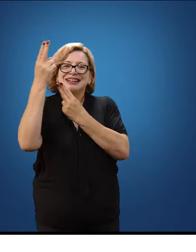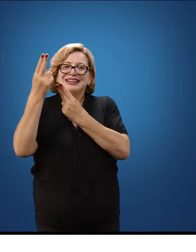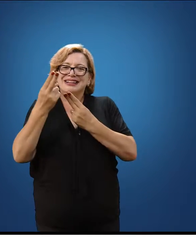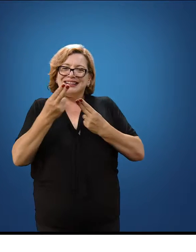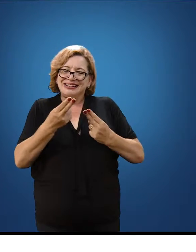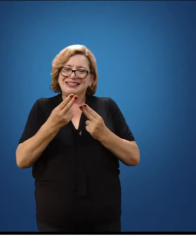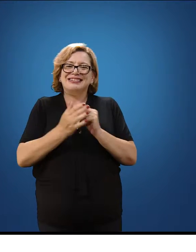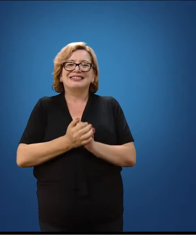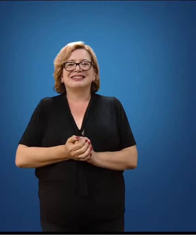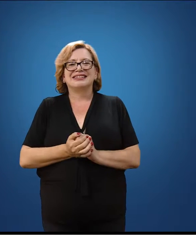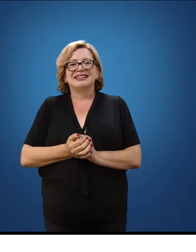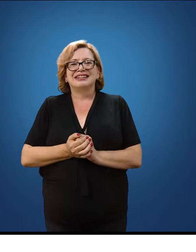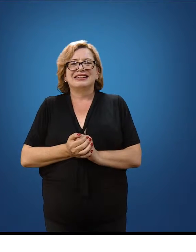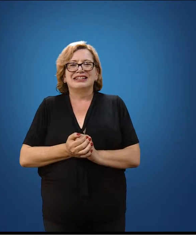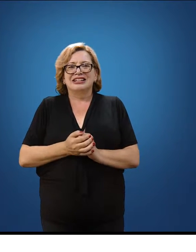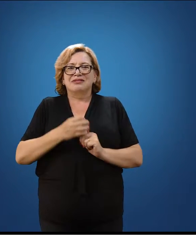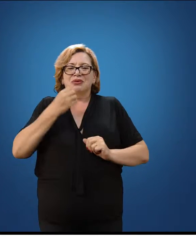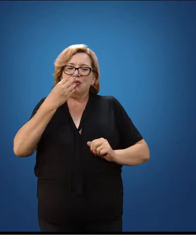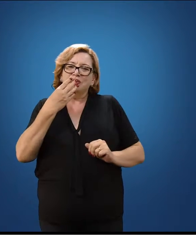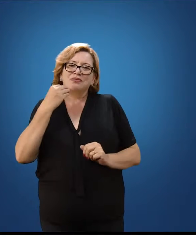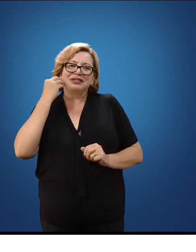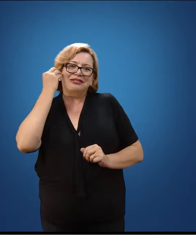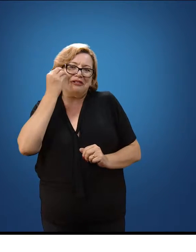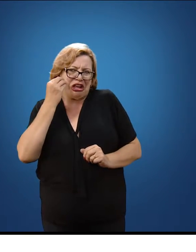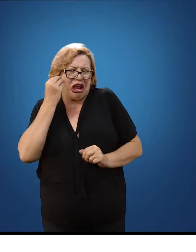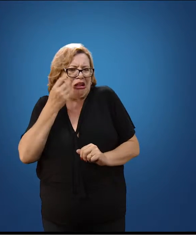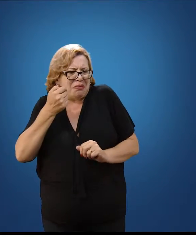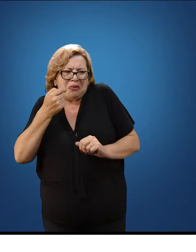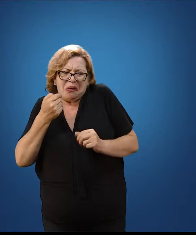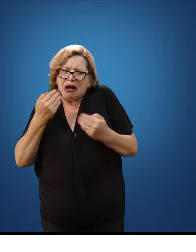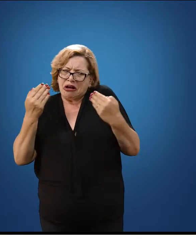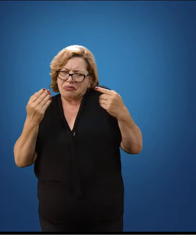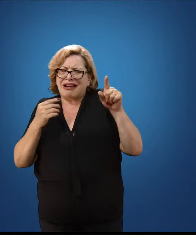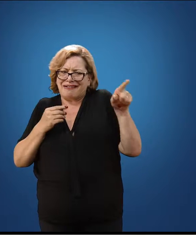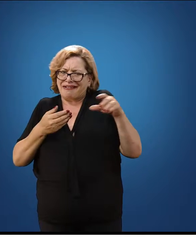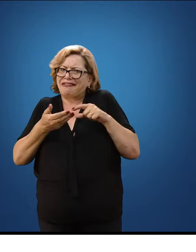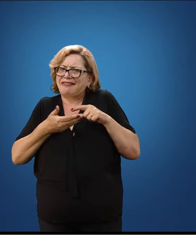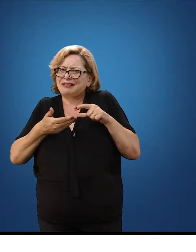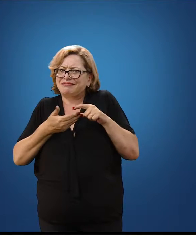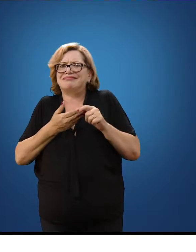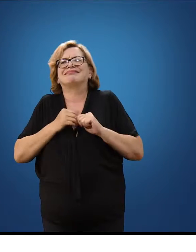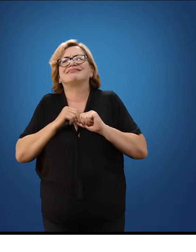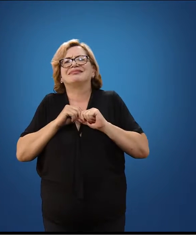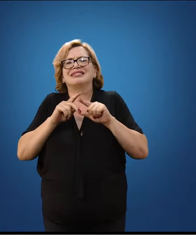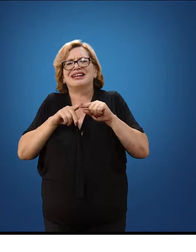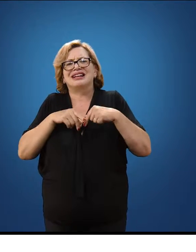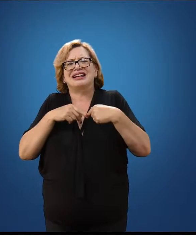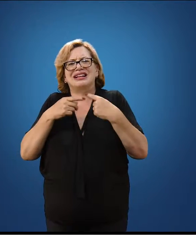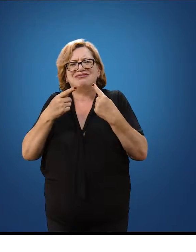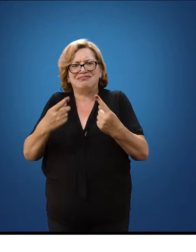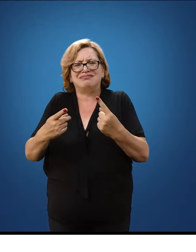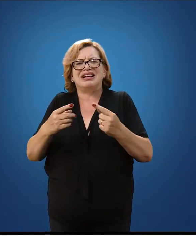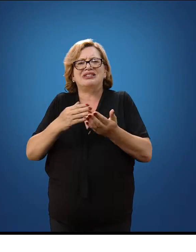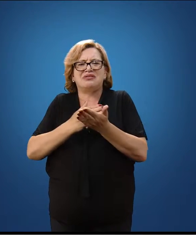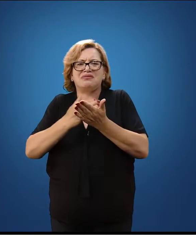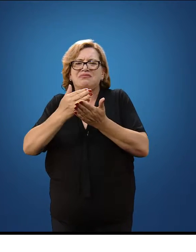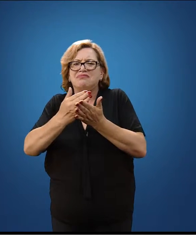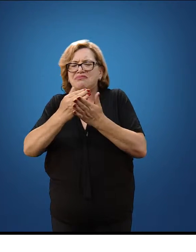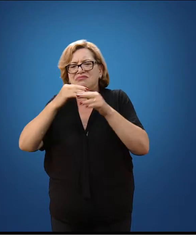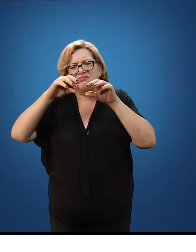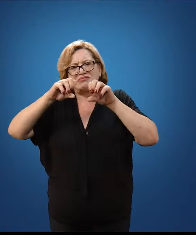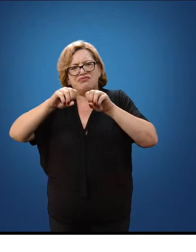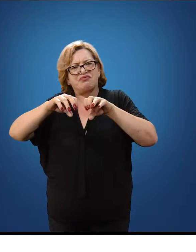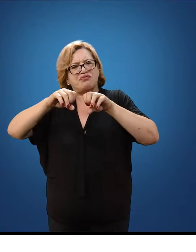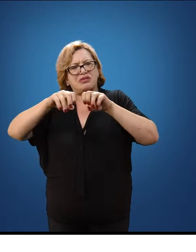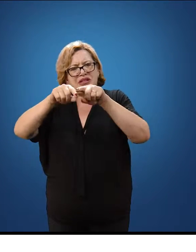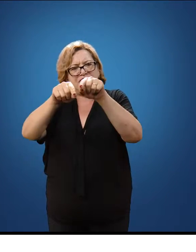lisonjeada. Bom, a minha experiência é bem menor do que a da professora Raquel, mas desde que eu comecei a trabalhar em sala de aula